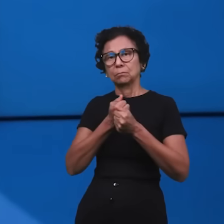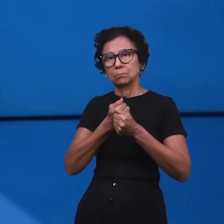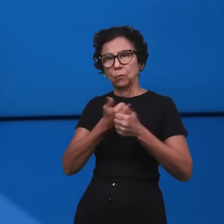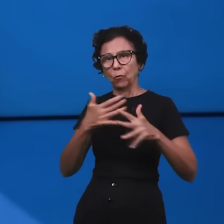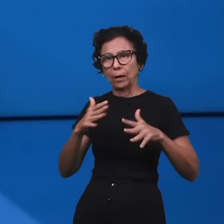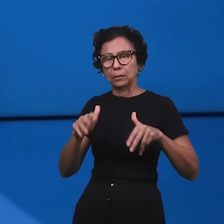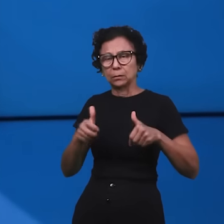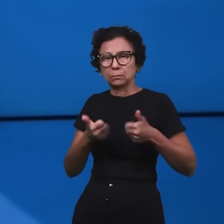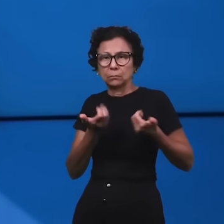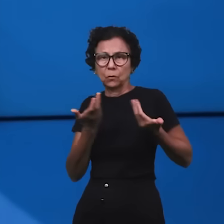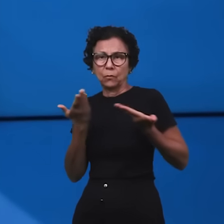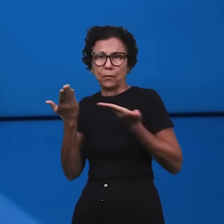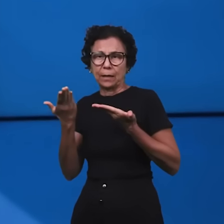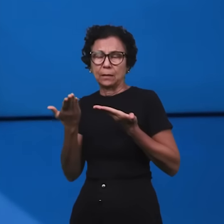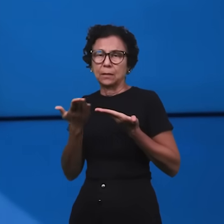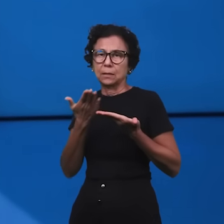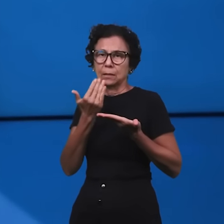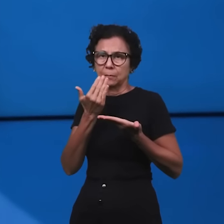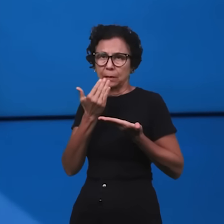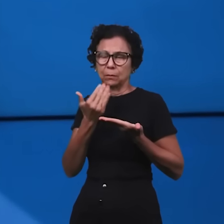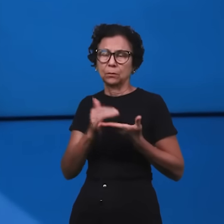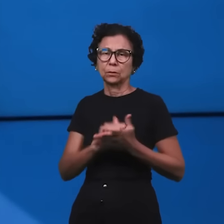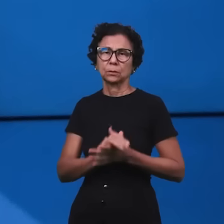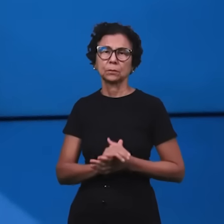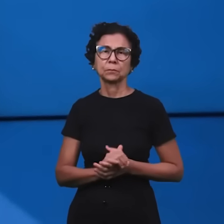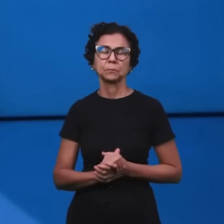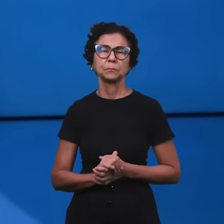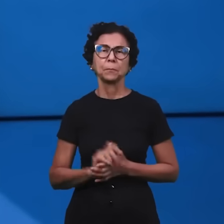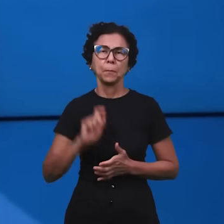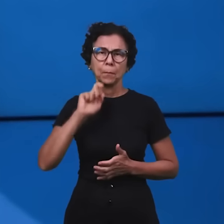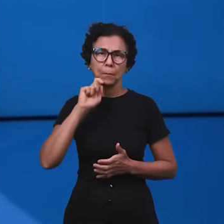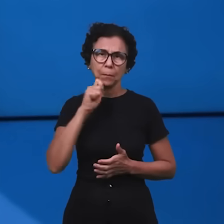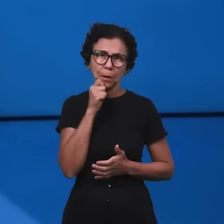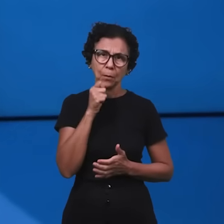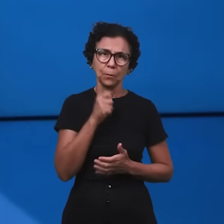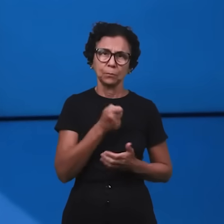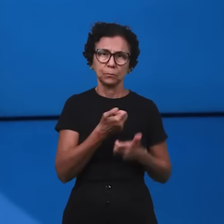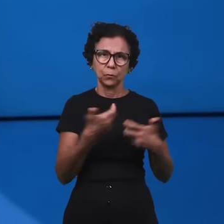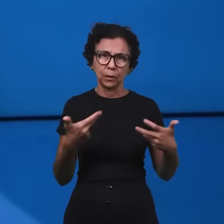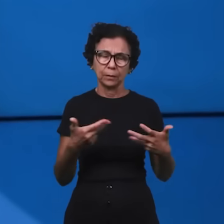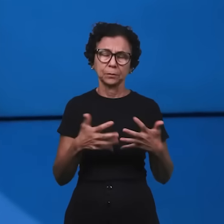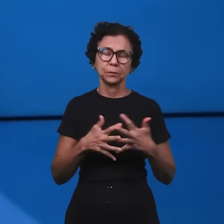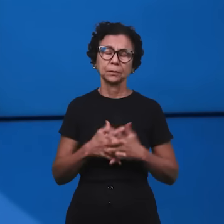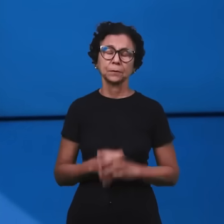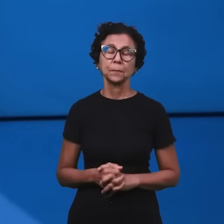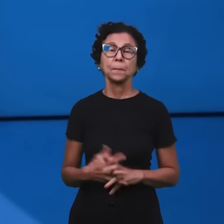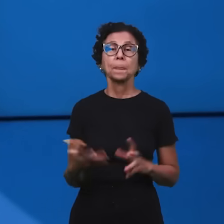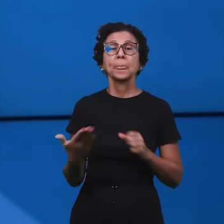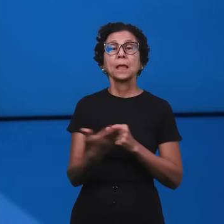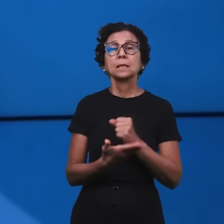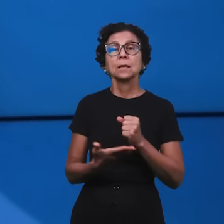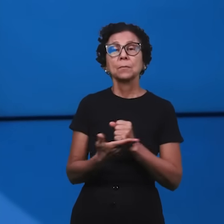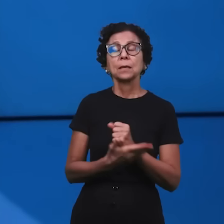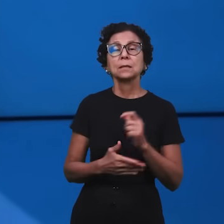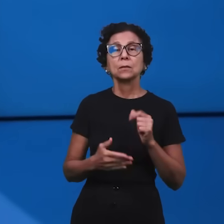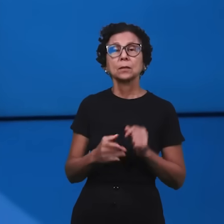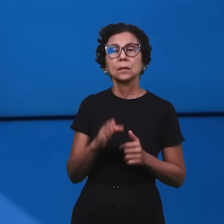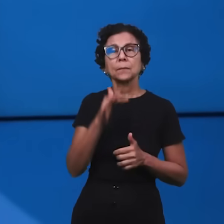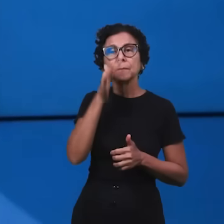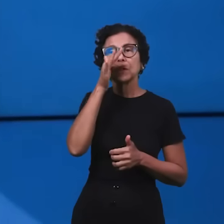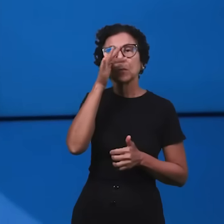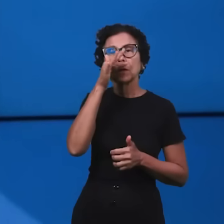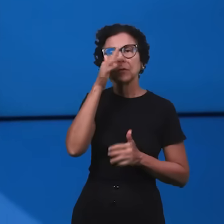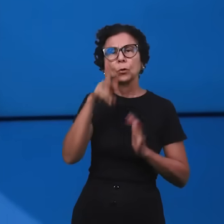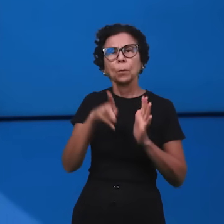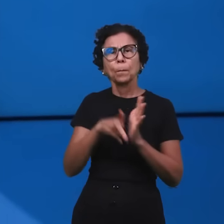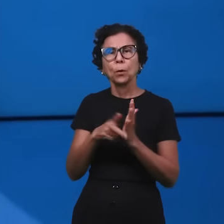morte de Jesus, como ele derramou o seu sangue. Mas voltando então ao assunto, a base da oferta era exatamente a flor